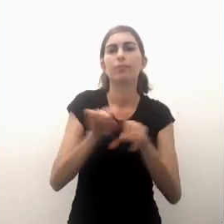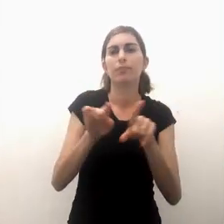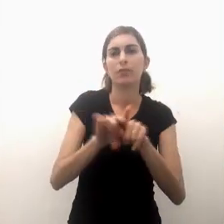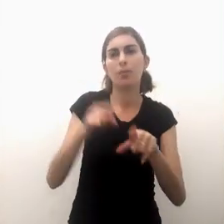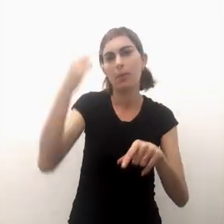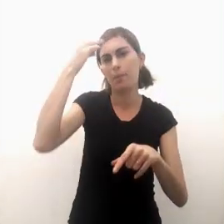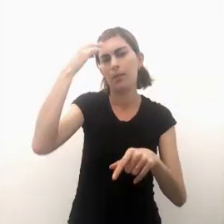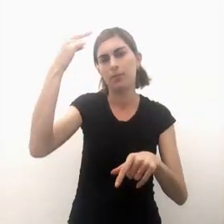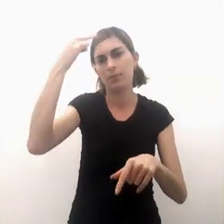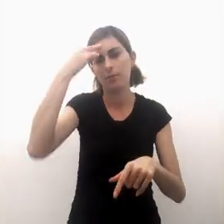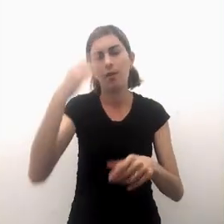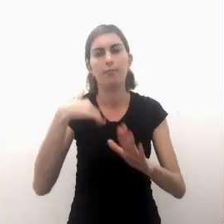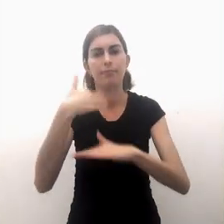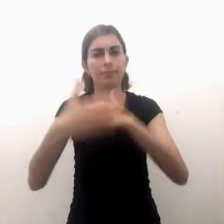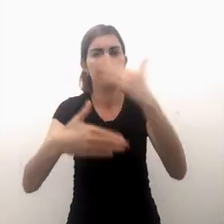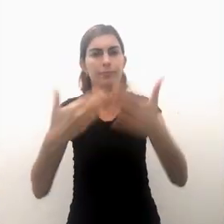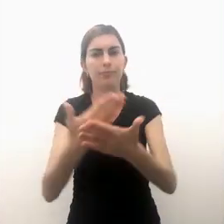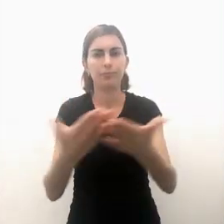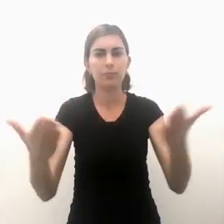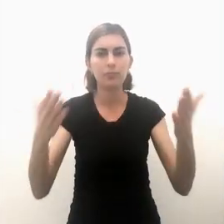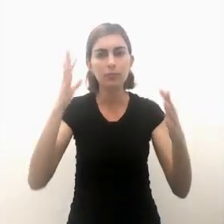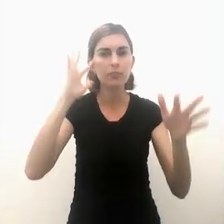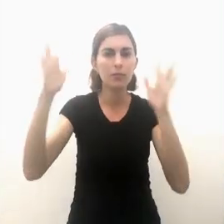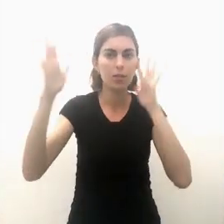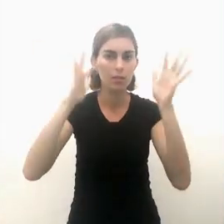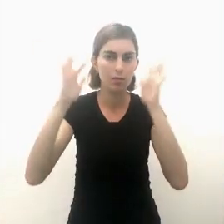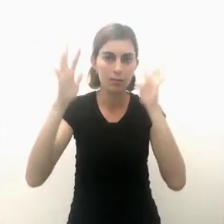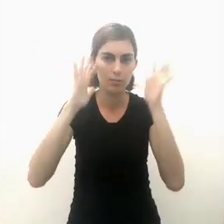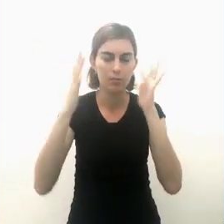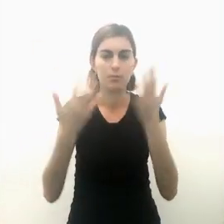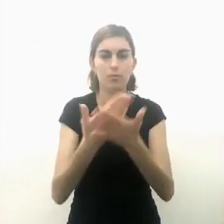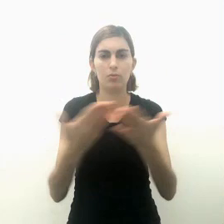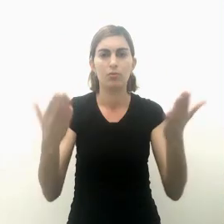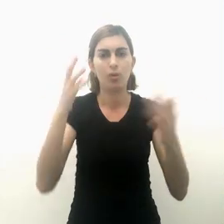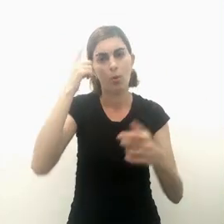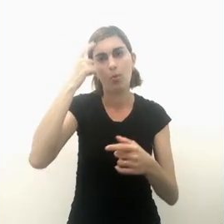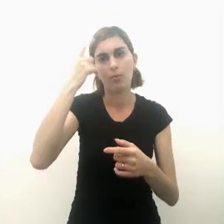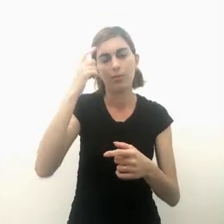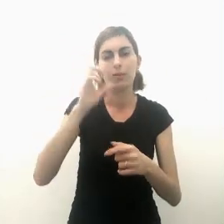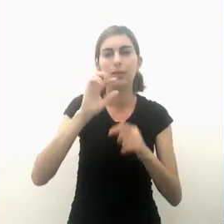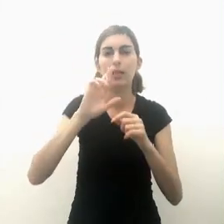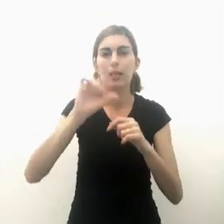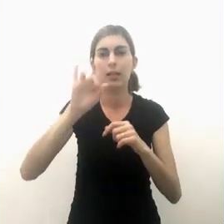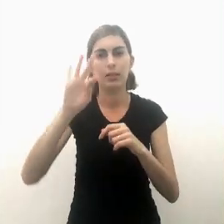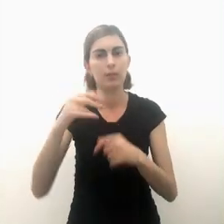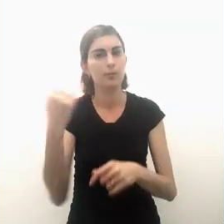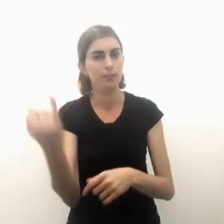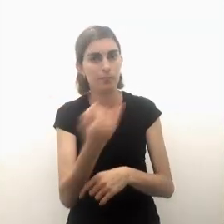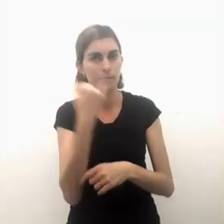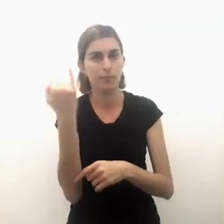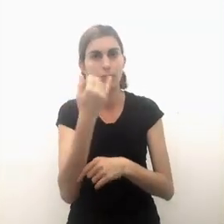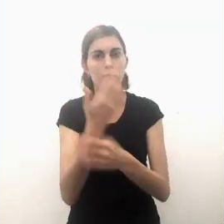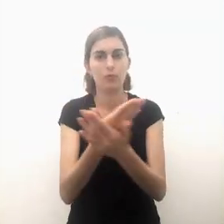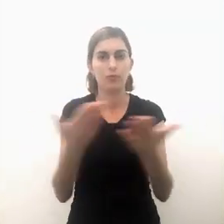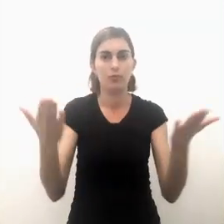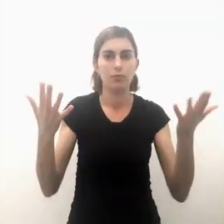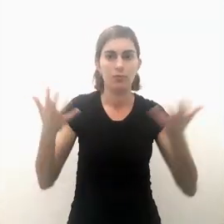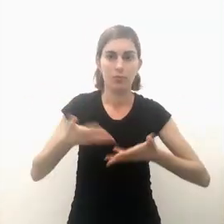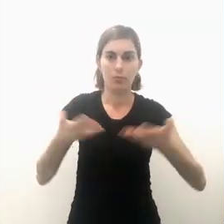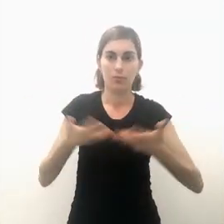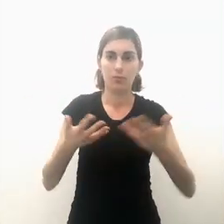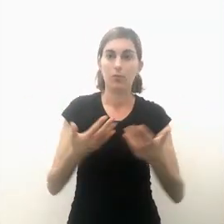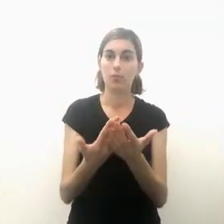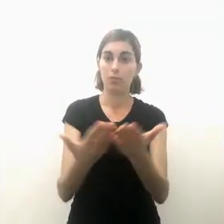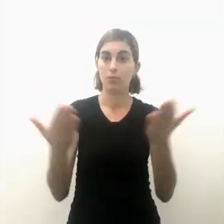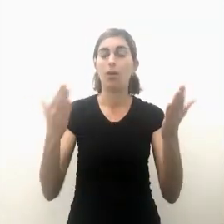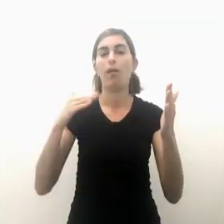inclusive no pensar, né? Desenvolver o seu raciocínio, a sua consciência crítica, e isso é muito importante para você